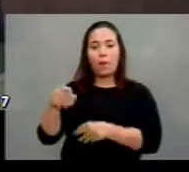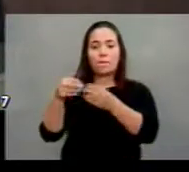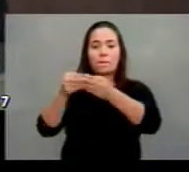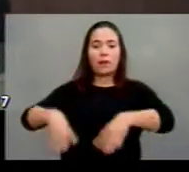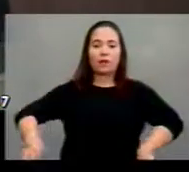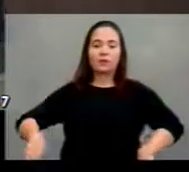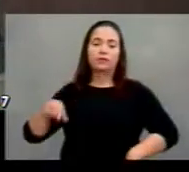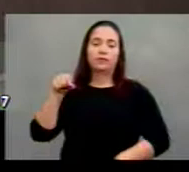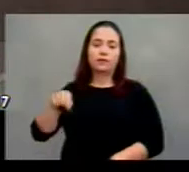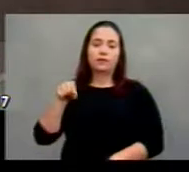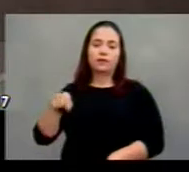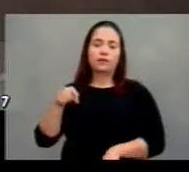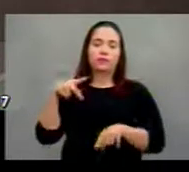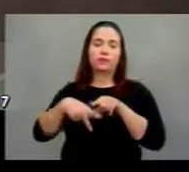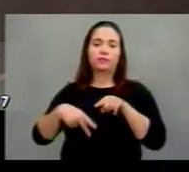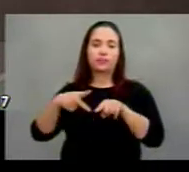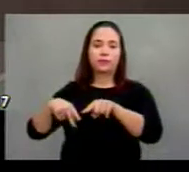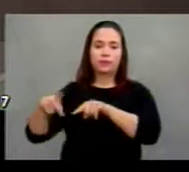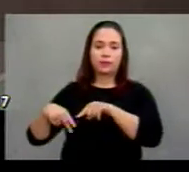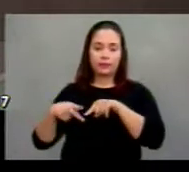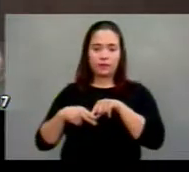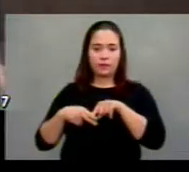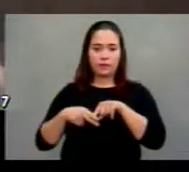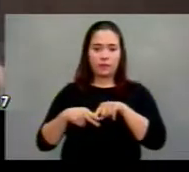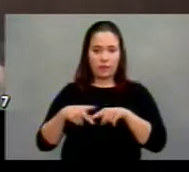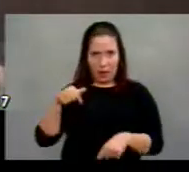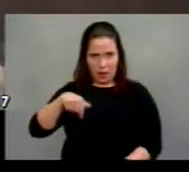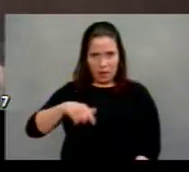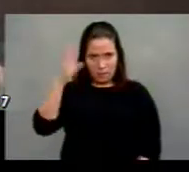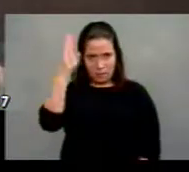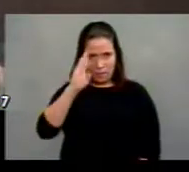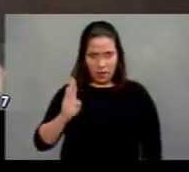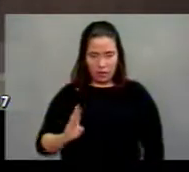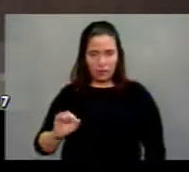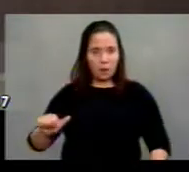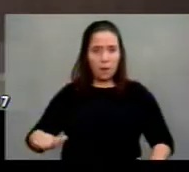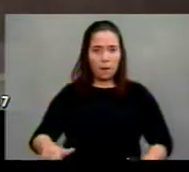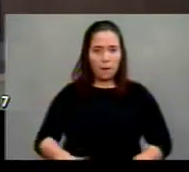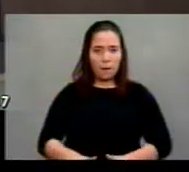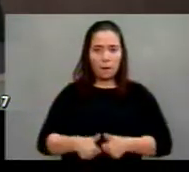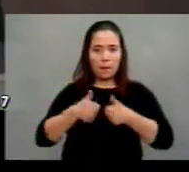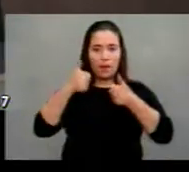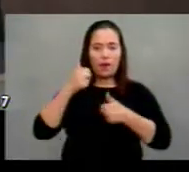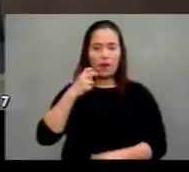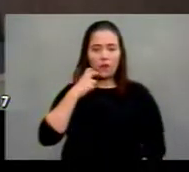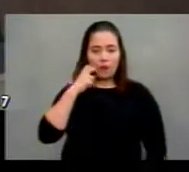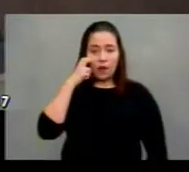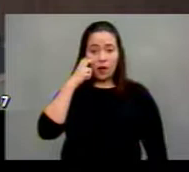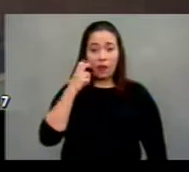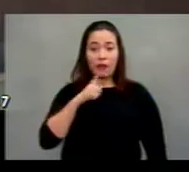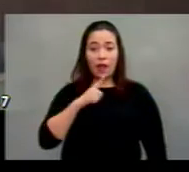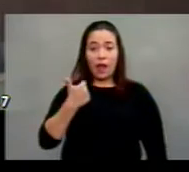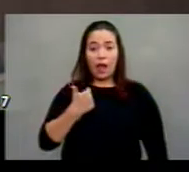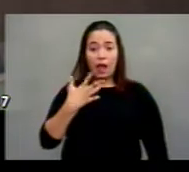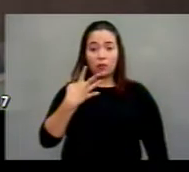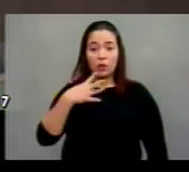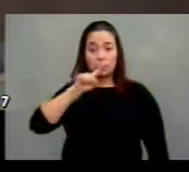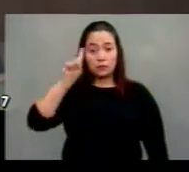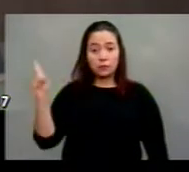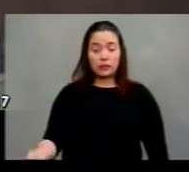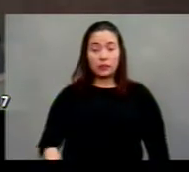econômica. A saída para tirar o Brasil dessa taxa vergonhosa de 14 milhões de